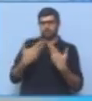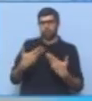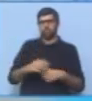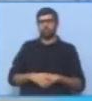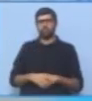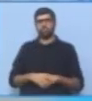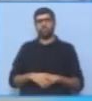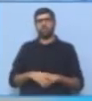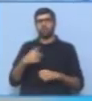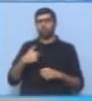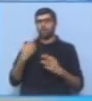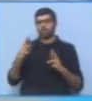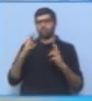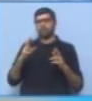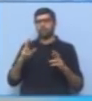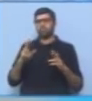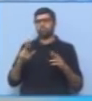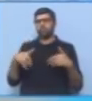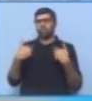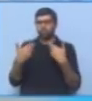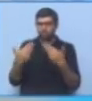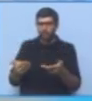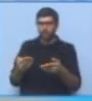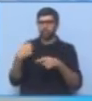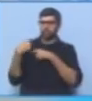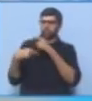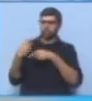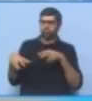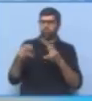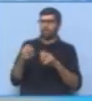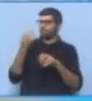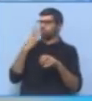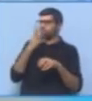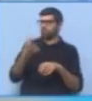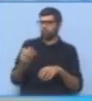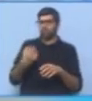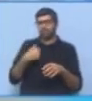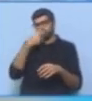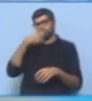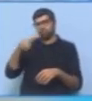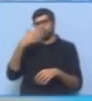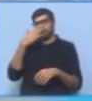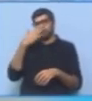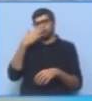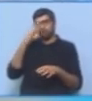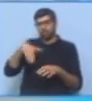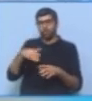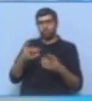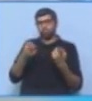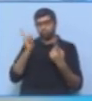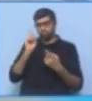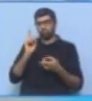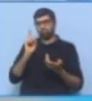A esperança que se cultiva, nomeadamente as tais novas gerações que falava há pouco, que não são necessariamente em idade que se